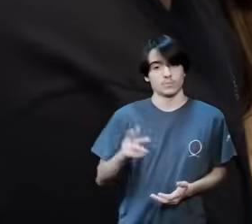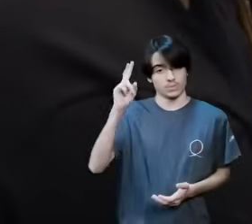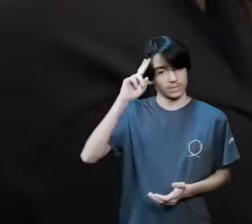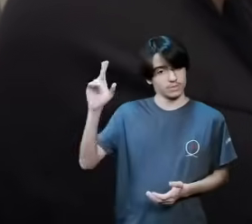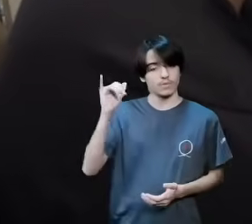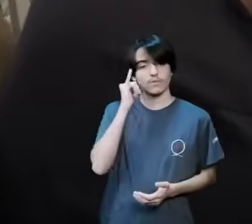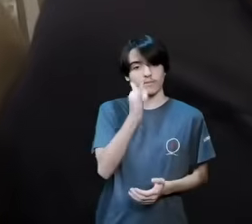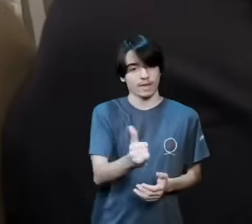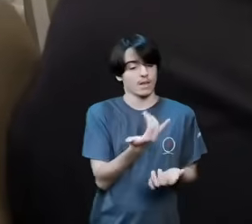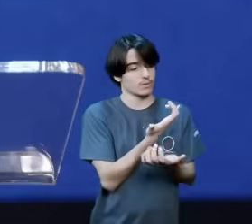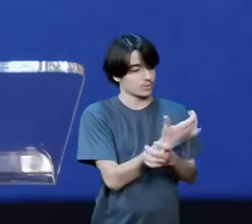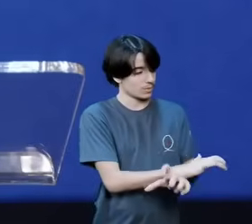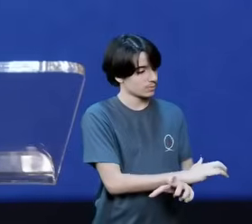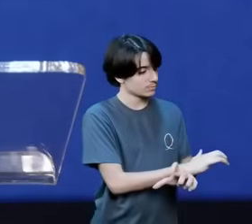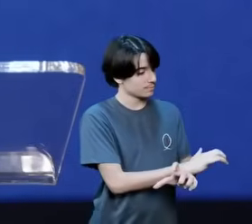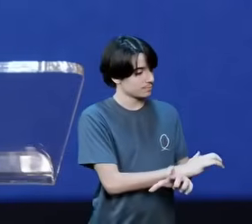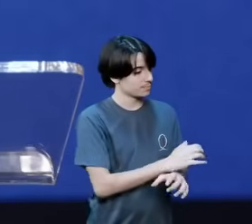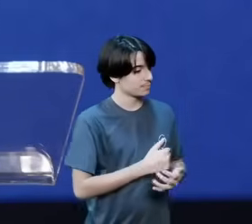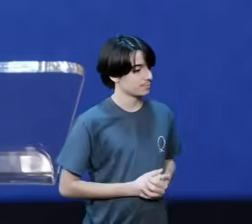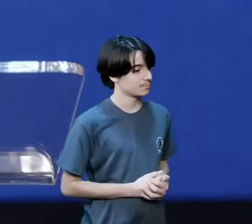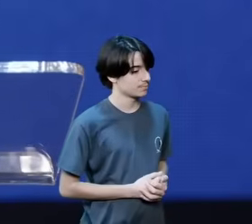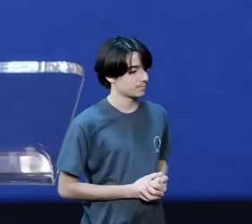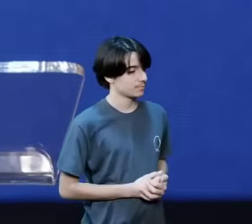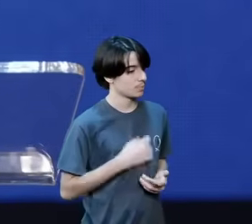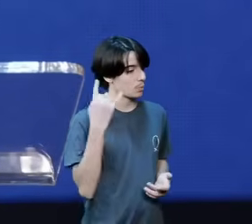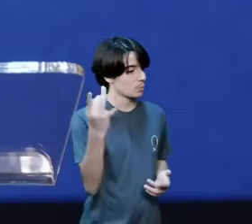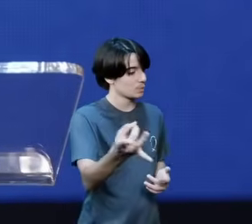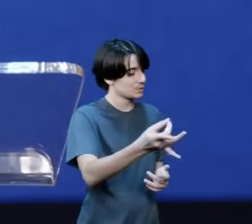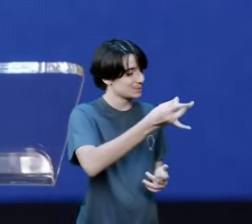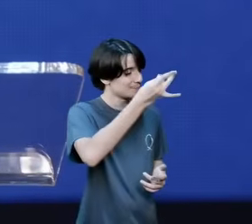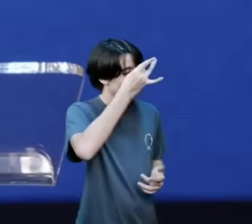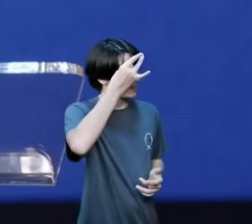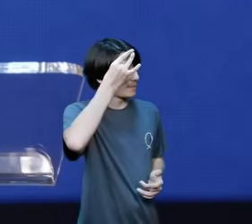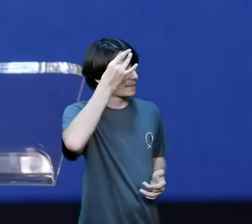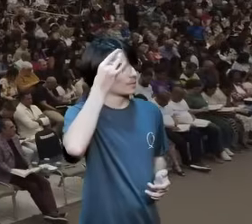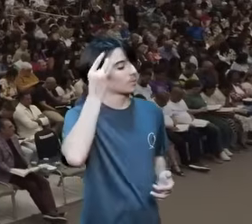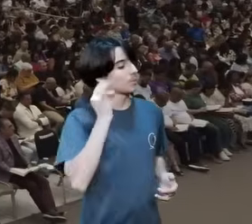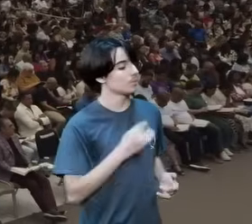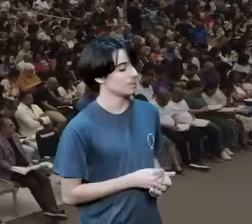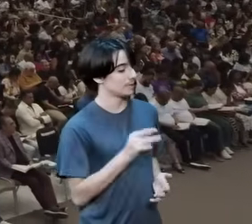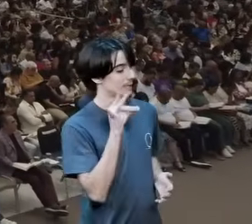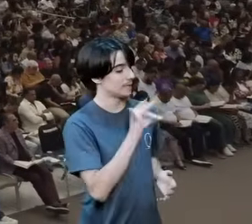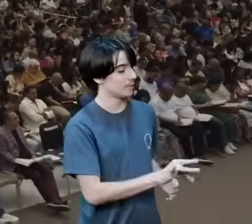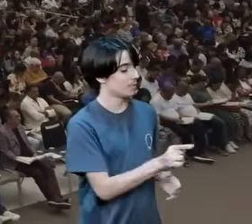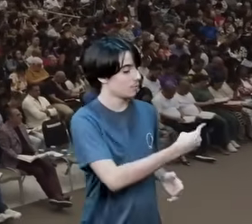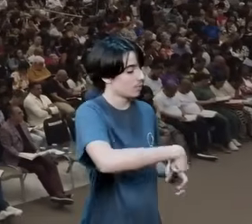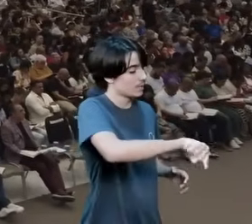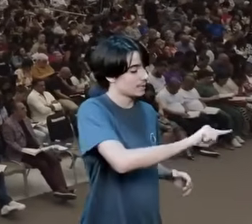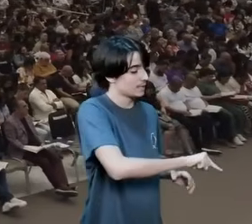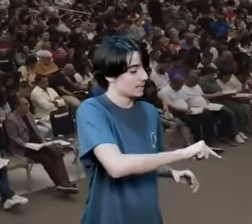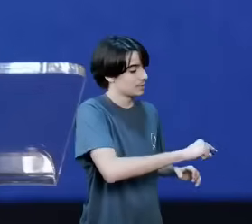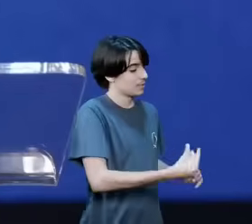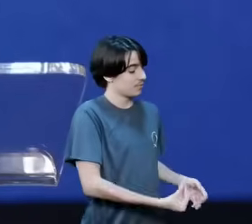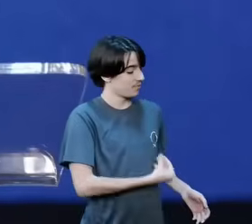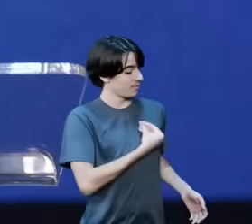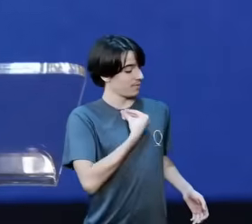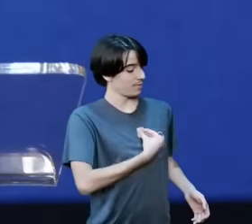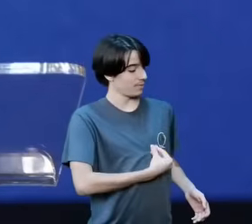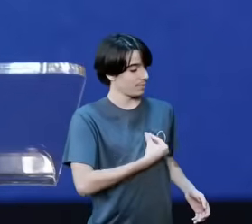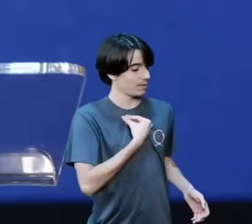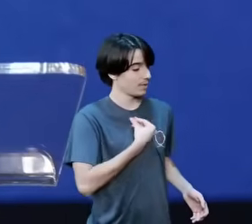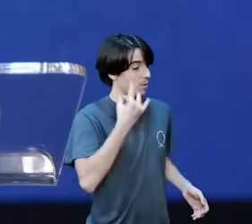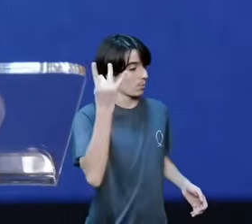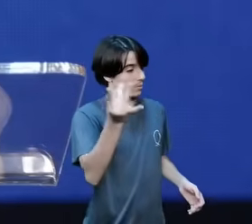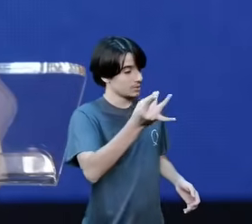ossos: farei entrar em vós o Espírito e vivereis. Farei entrar